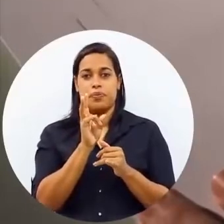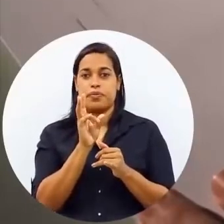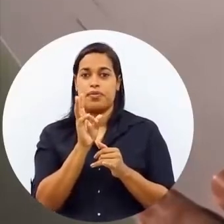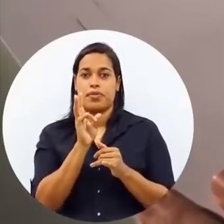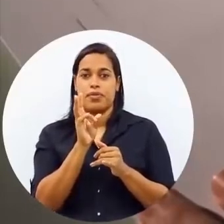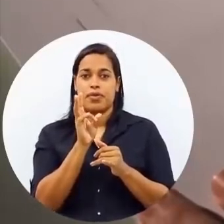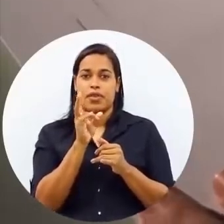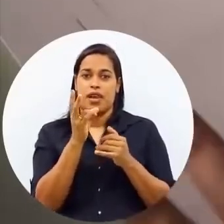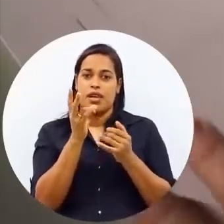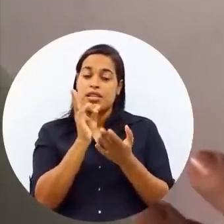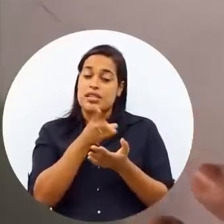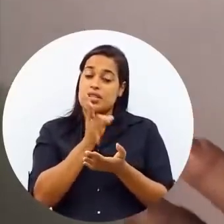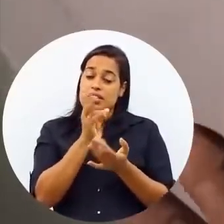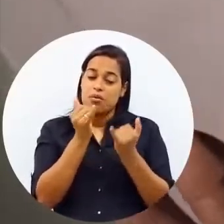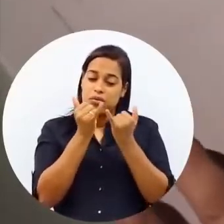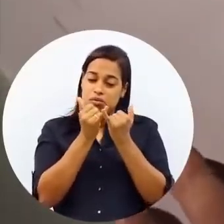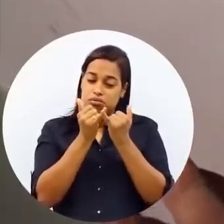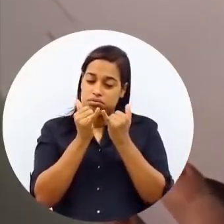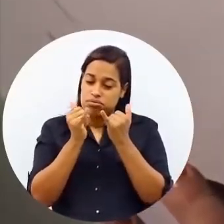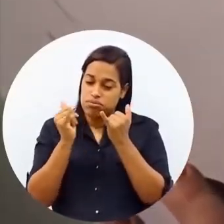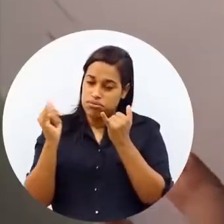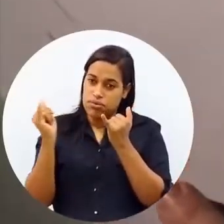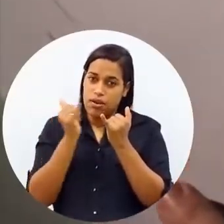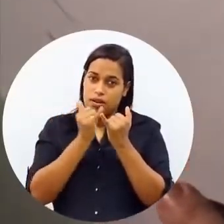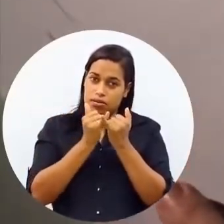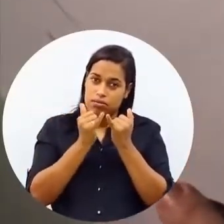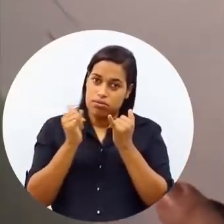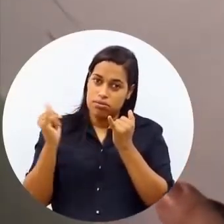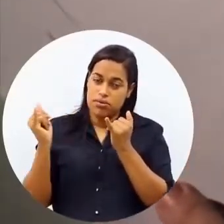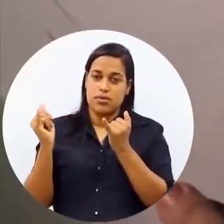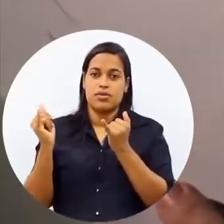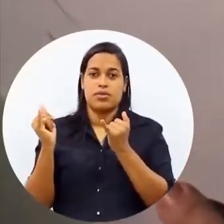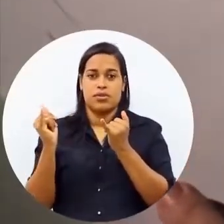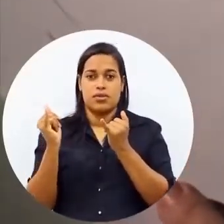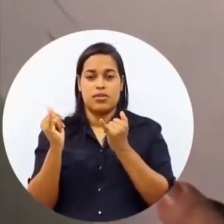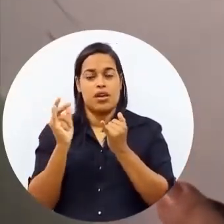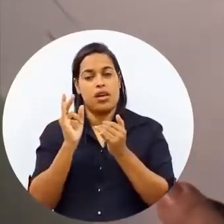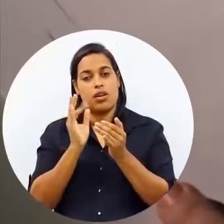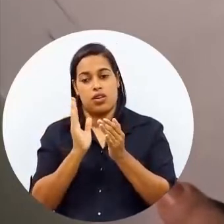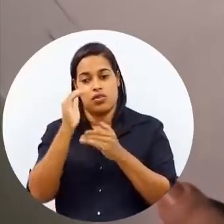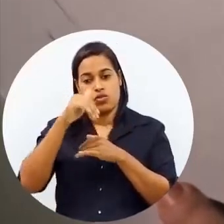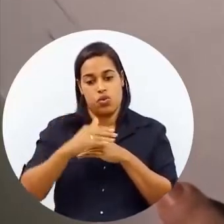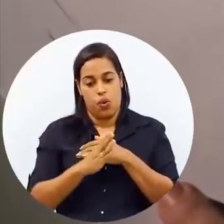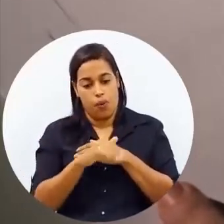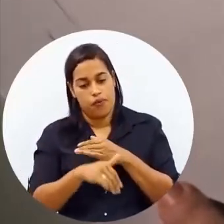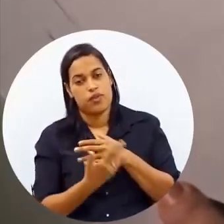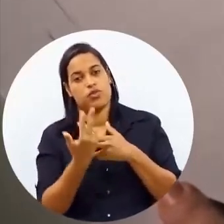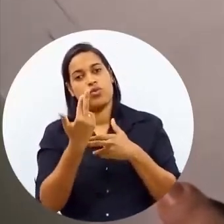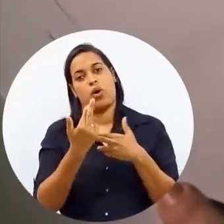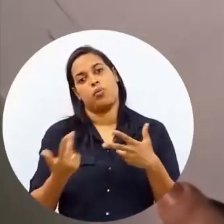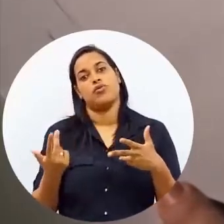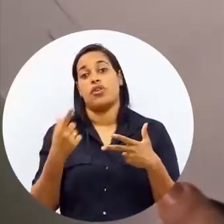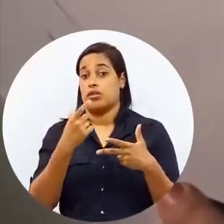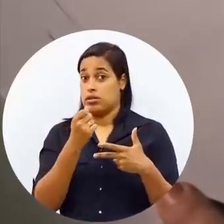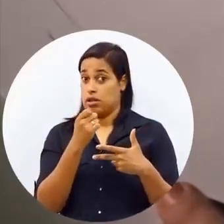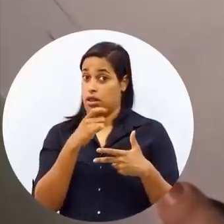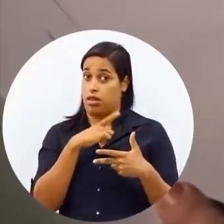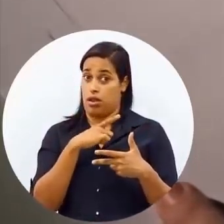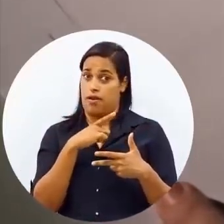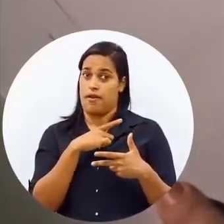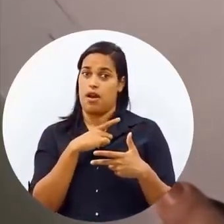de uma maneira mais retilínea, sem dar tanta ênfase às curvas do objeto, caso o objeto a